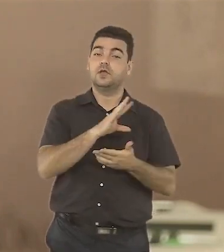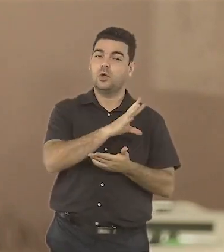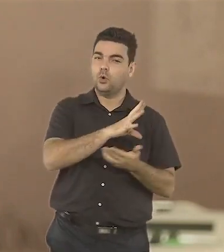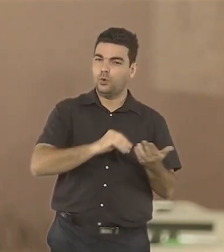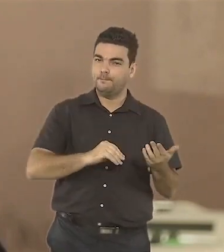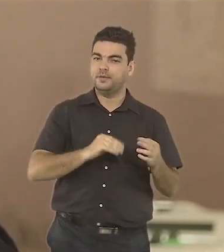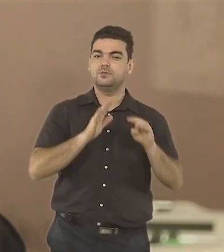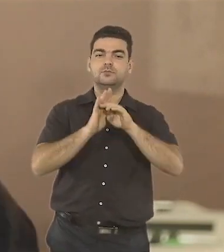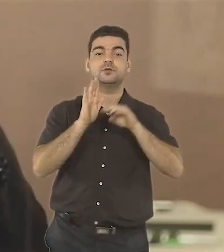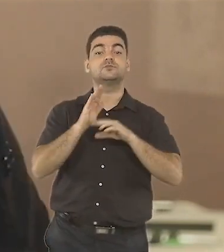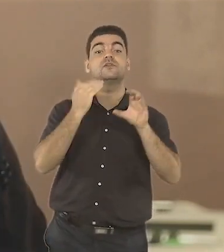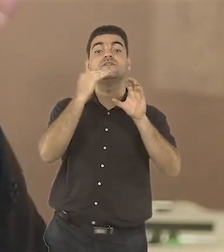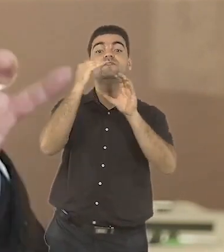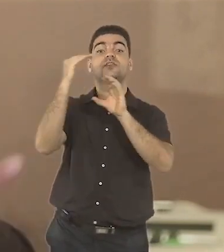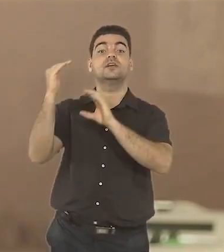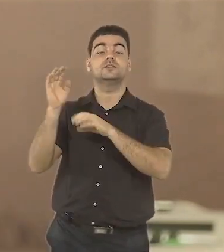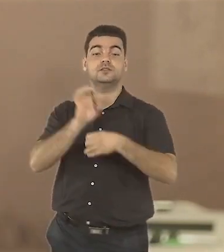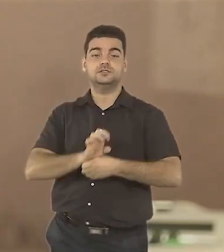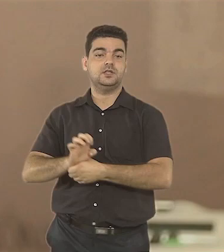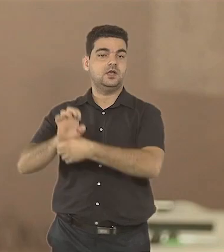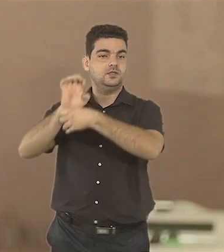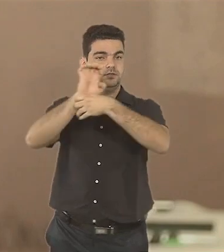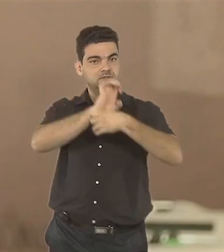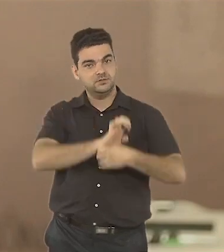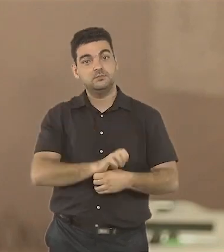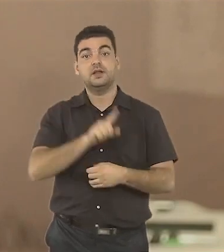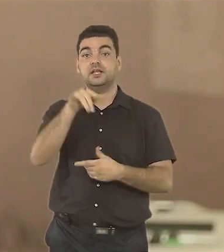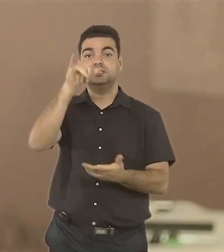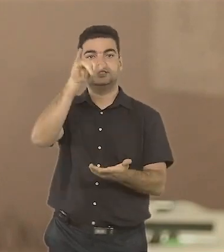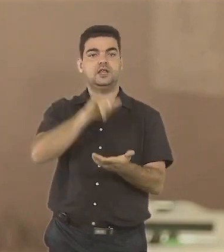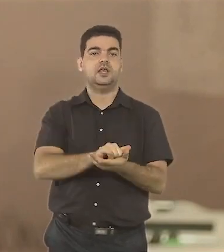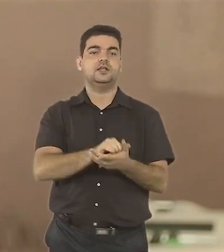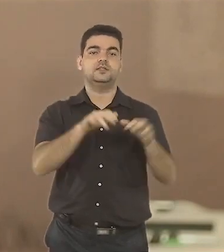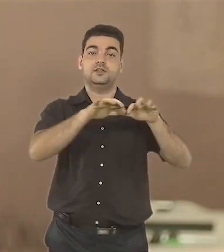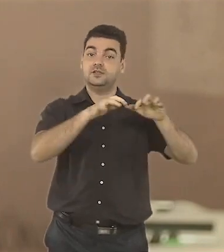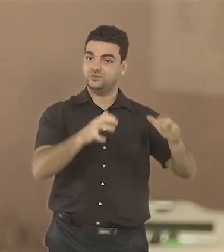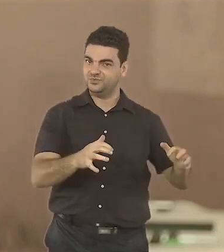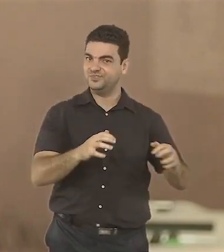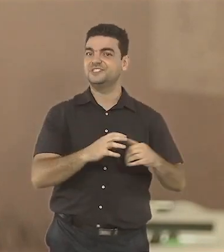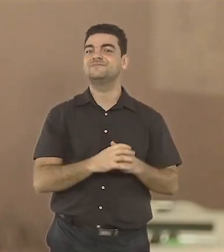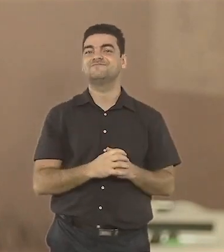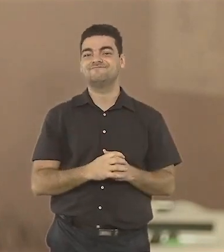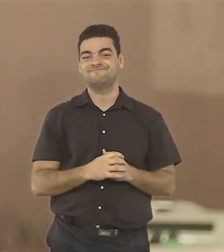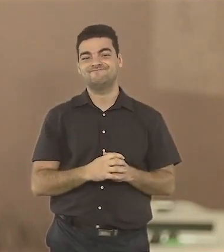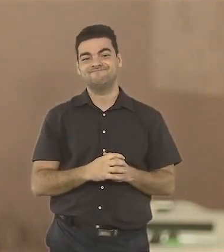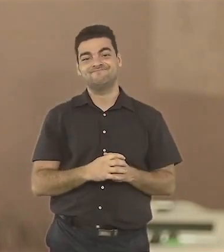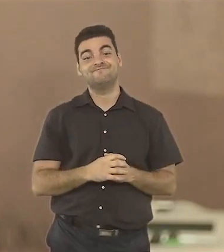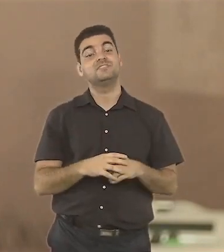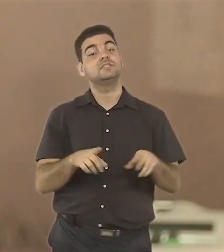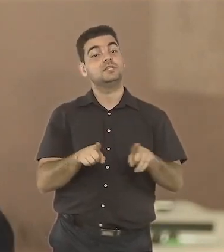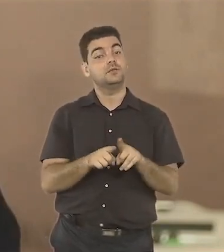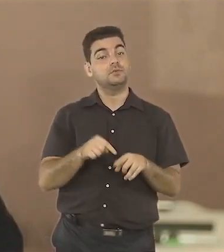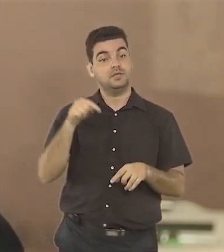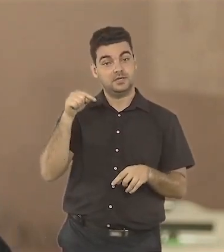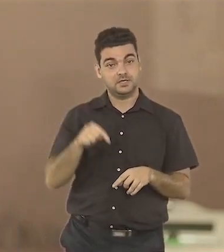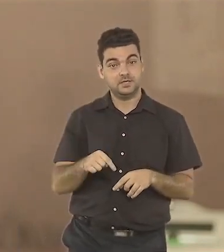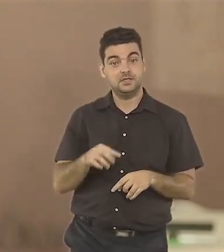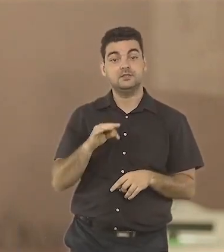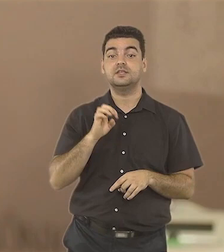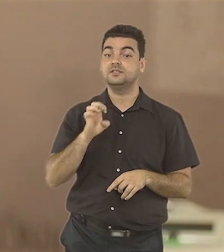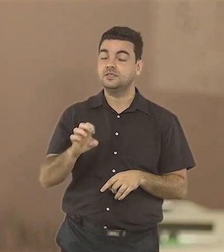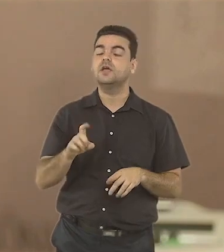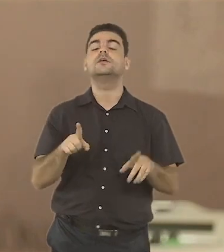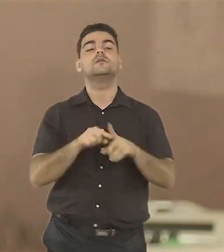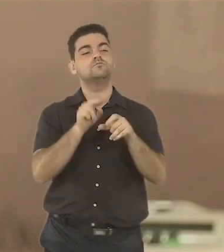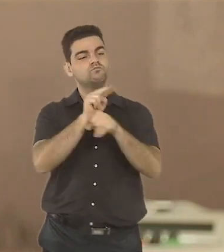desses programas são enviadas aos estados para serem inseridas nas urnas eletrônicas, também aqui, sob